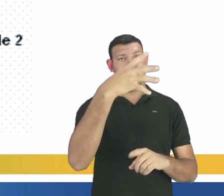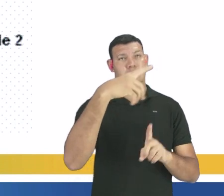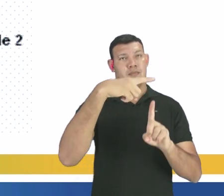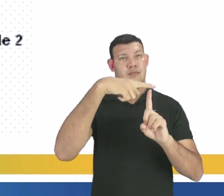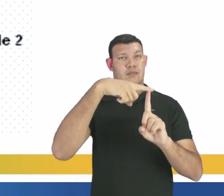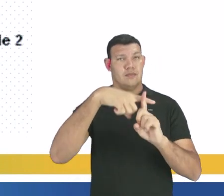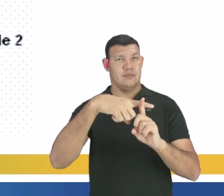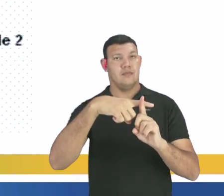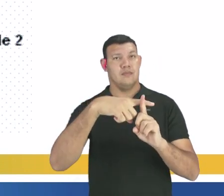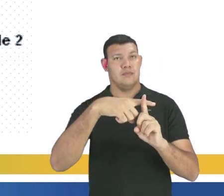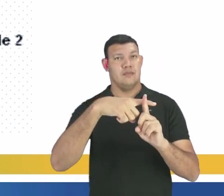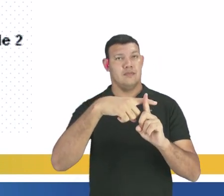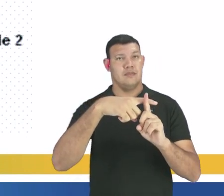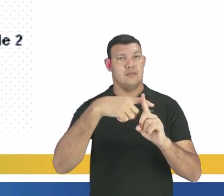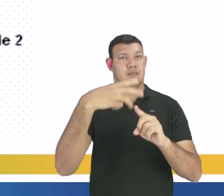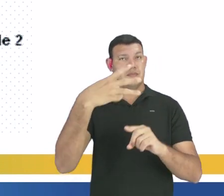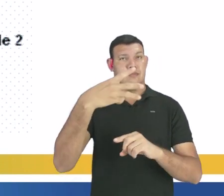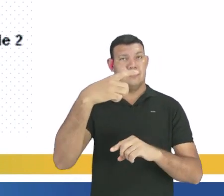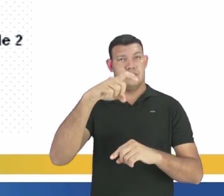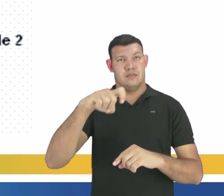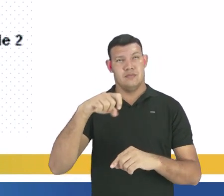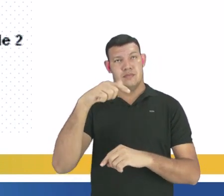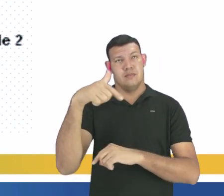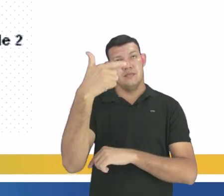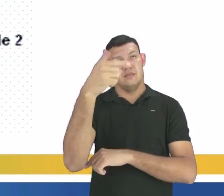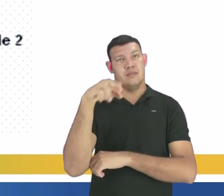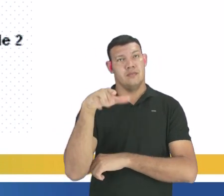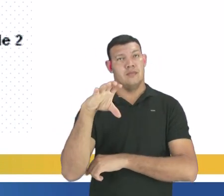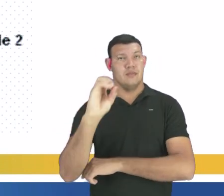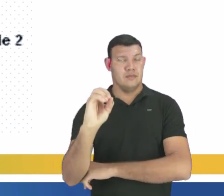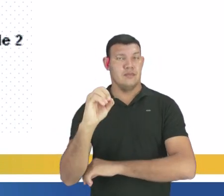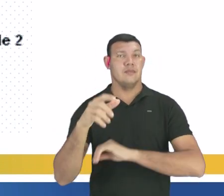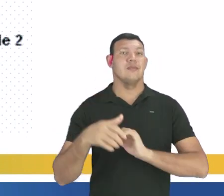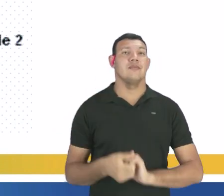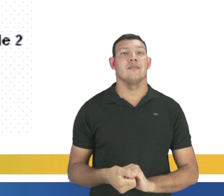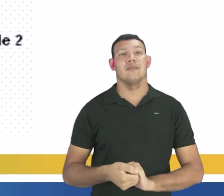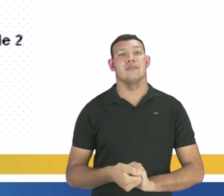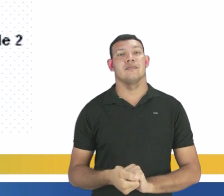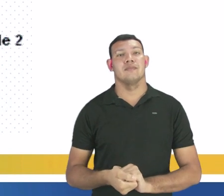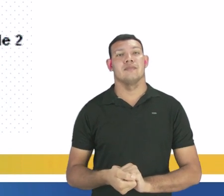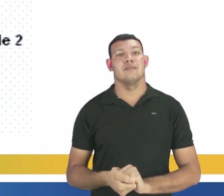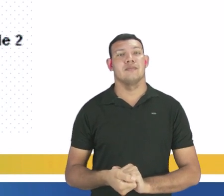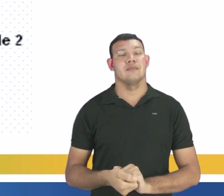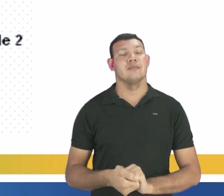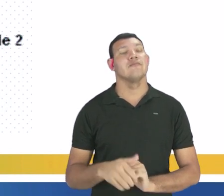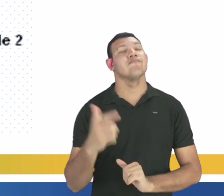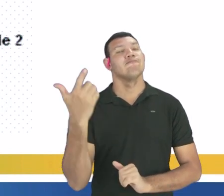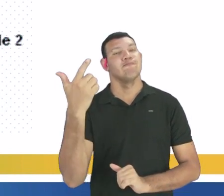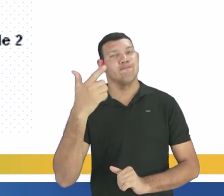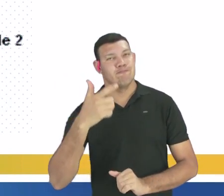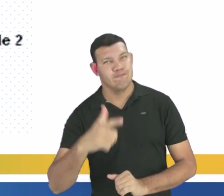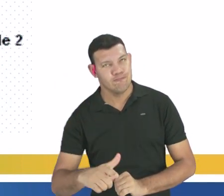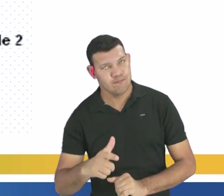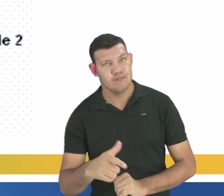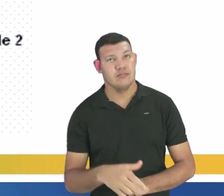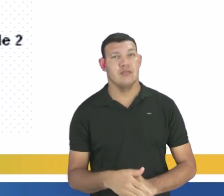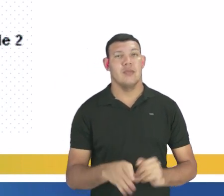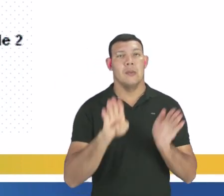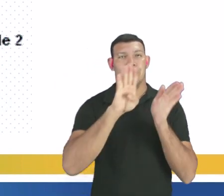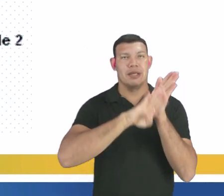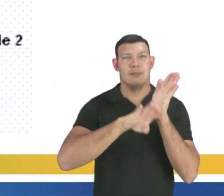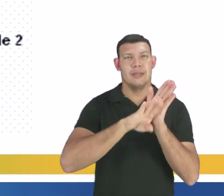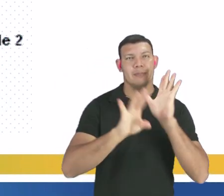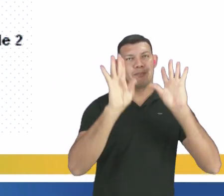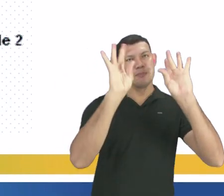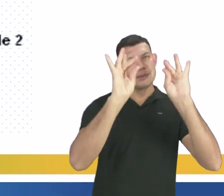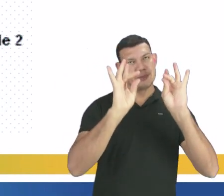quarta potência mais 3x ao quadrado igual a 0. Novamente, a gente vai evidenciar o